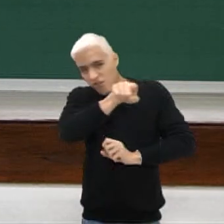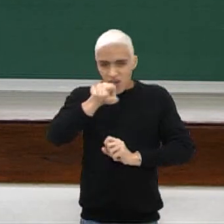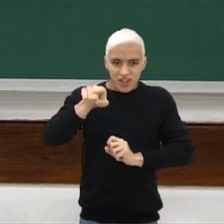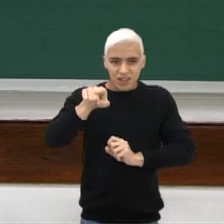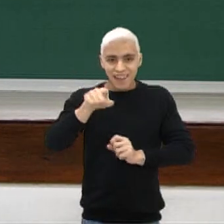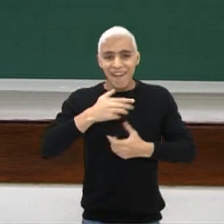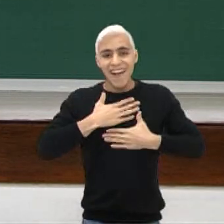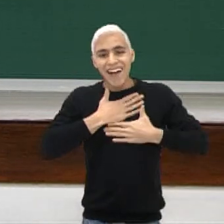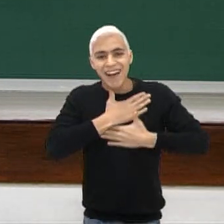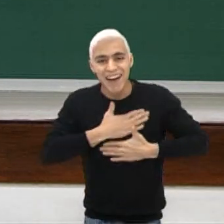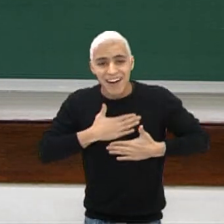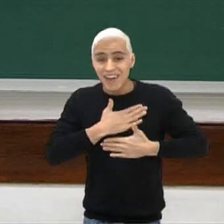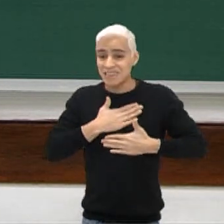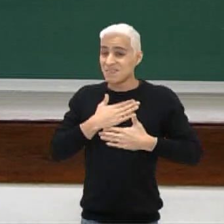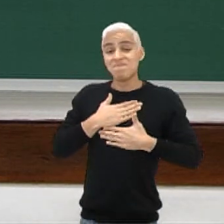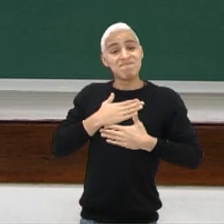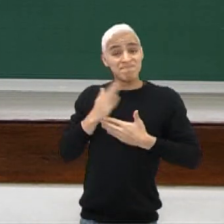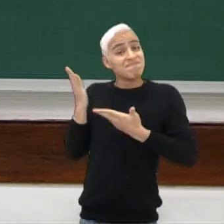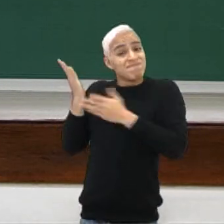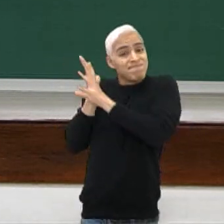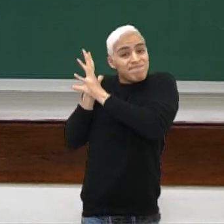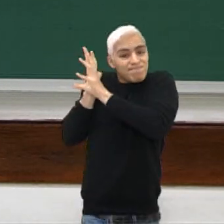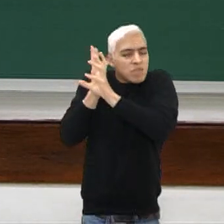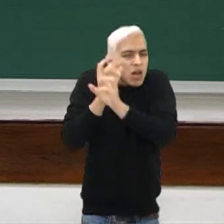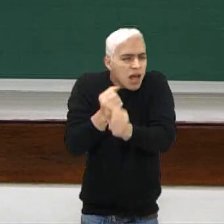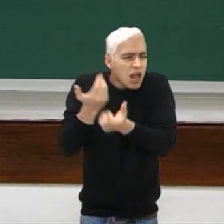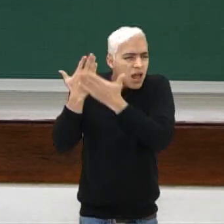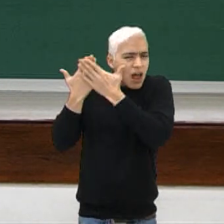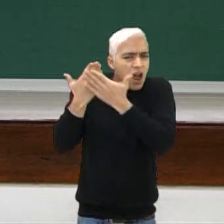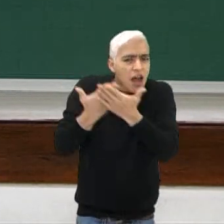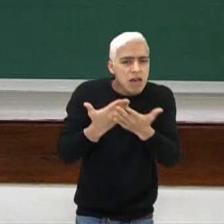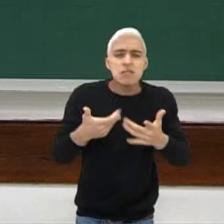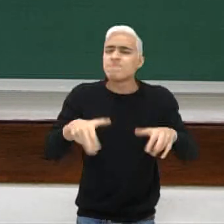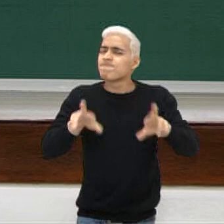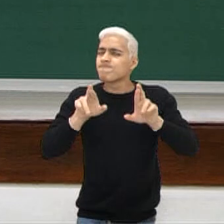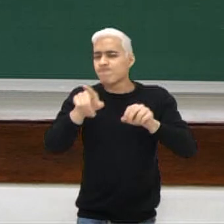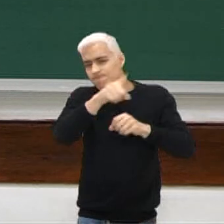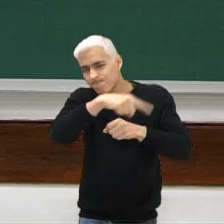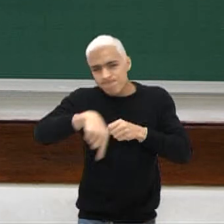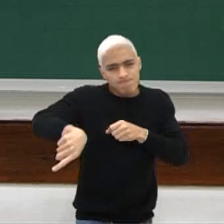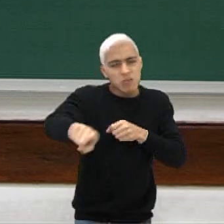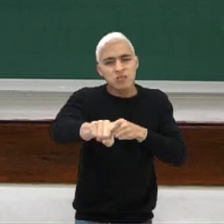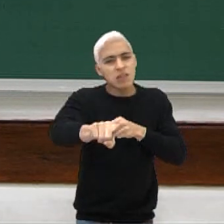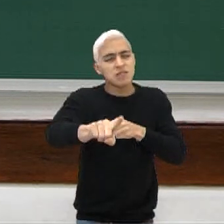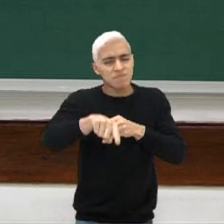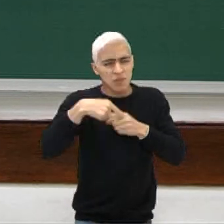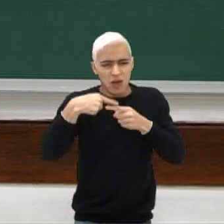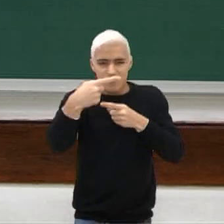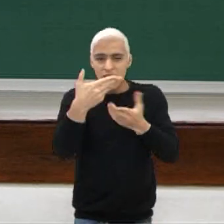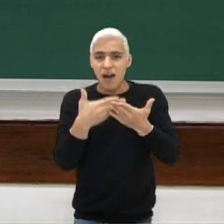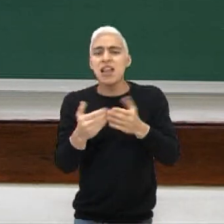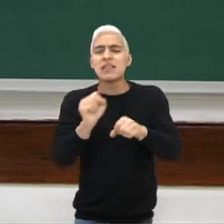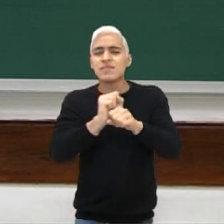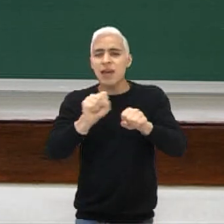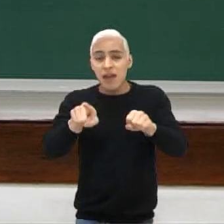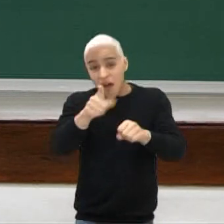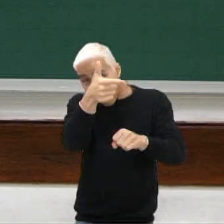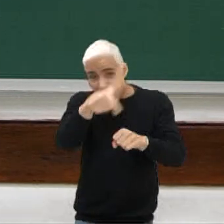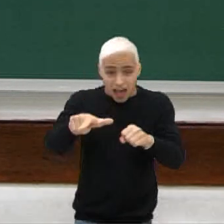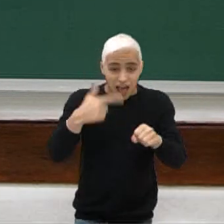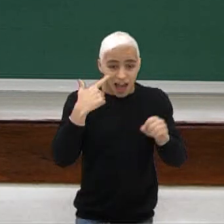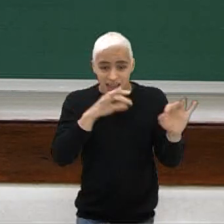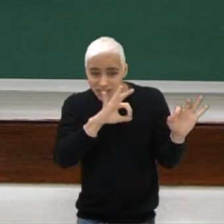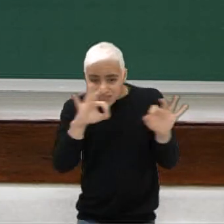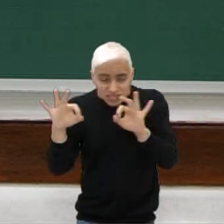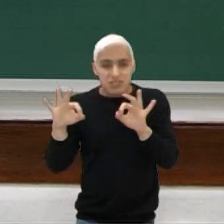tenham gostado da nossa revisão e espero vocês na próxima aula para a gente